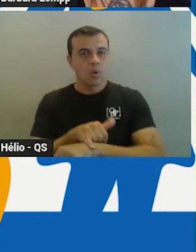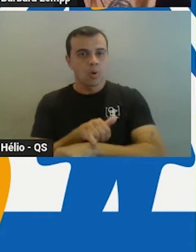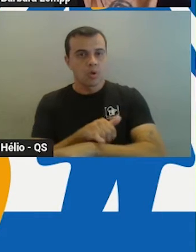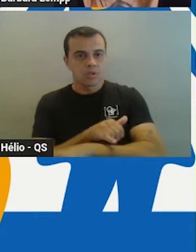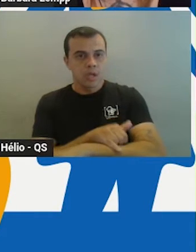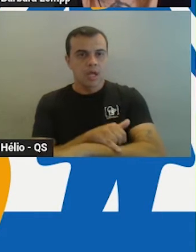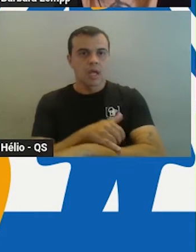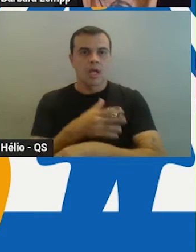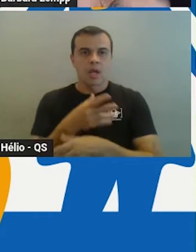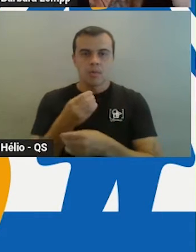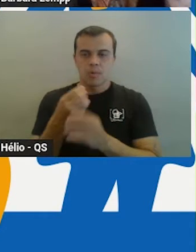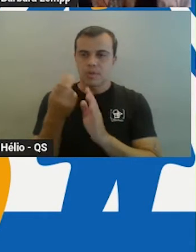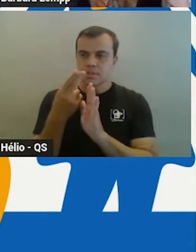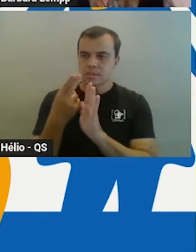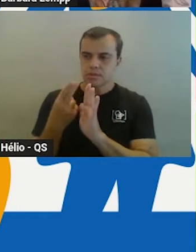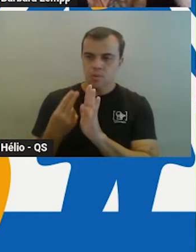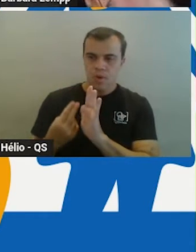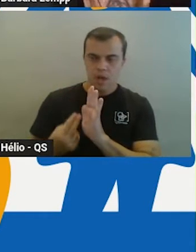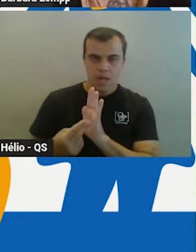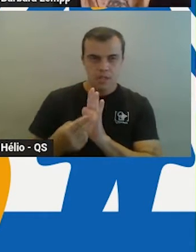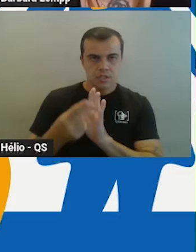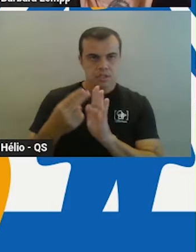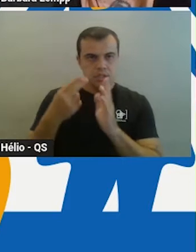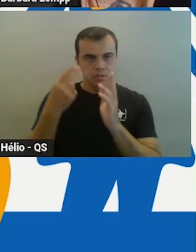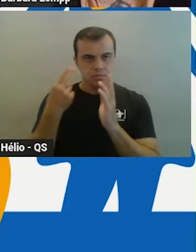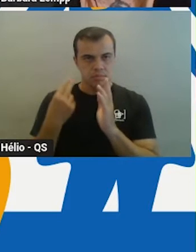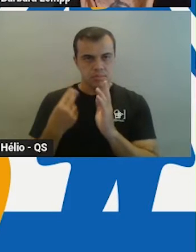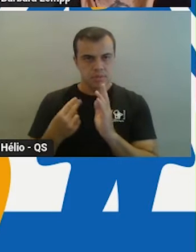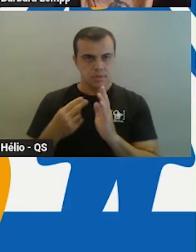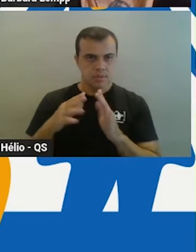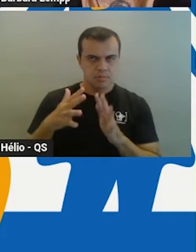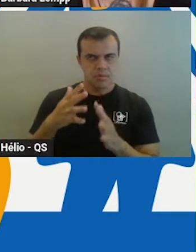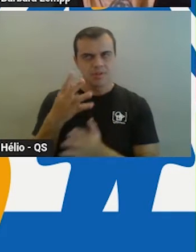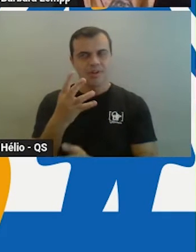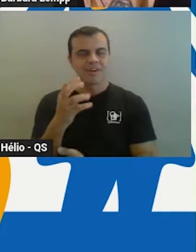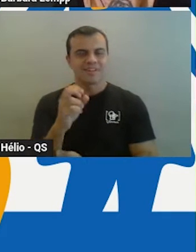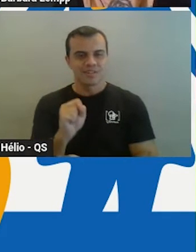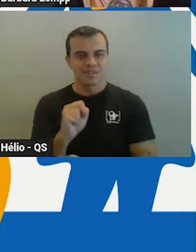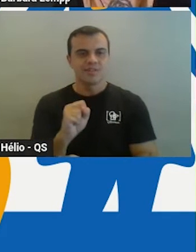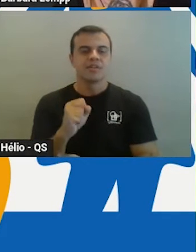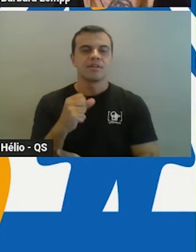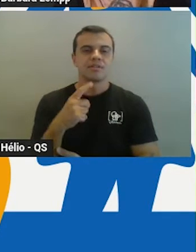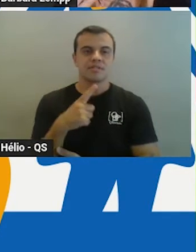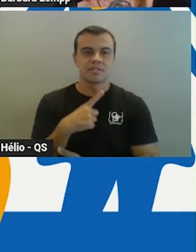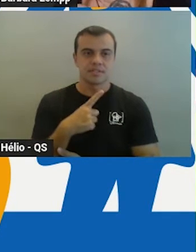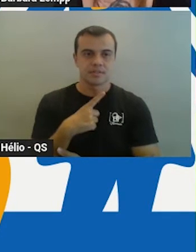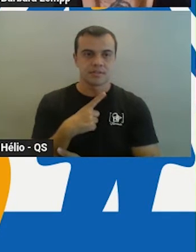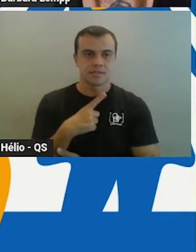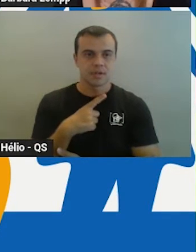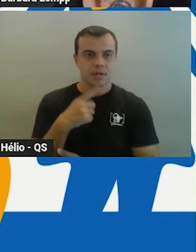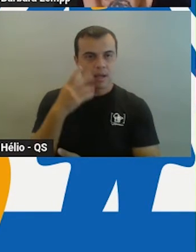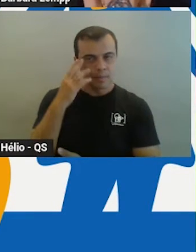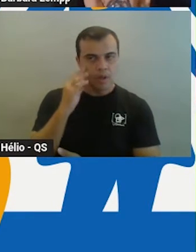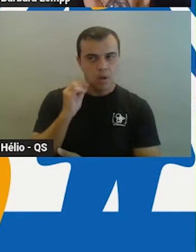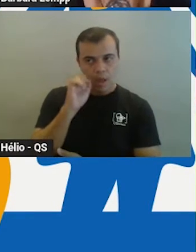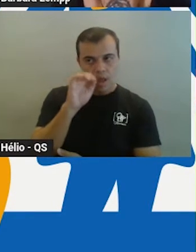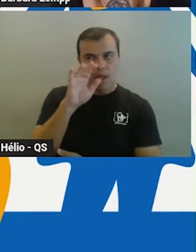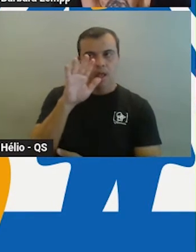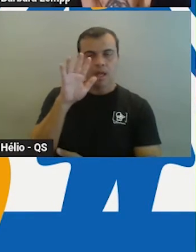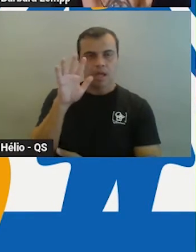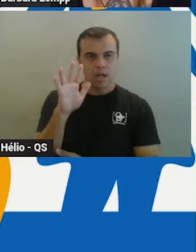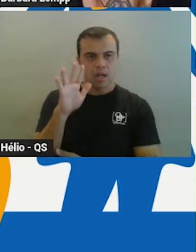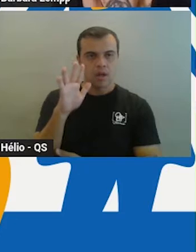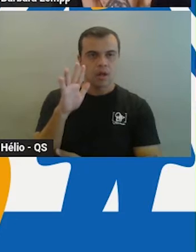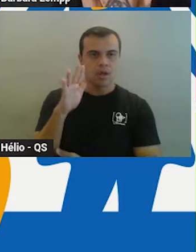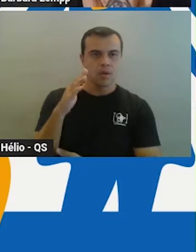tenho muitas tatuagens espalhadas pelo corpo, em torno de 48, tenho cabelo claro,